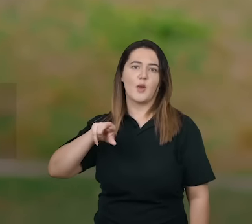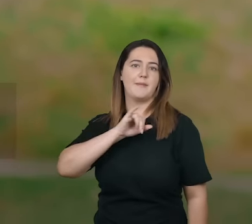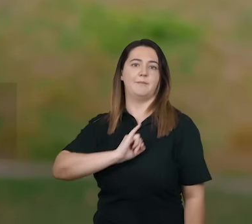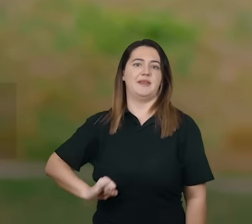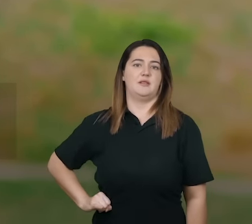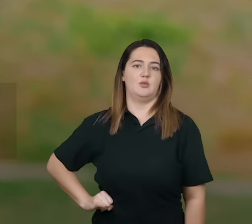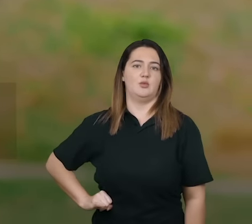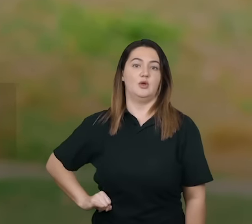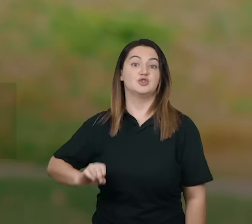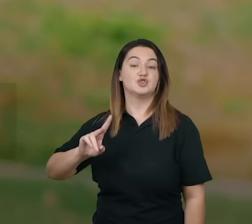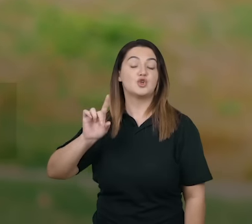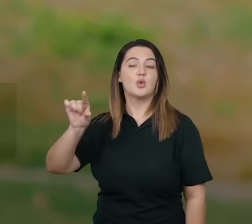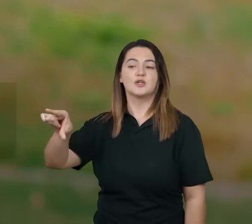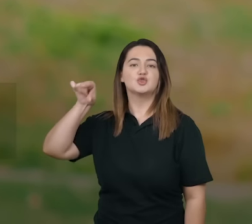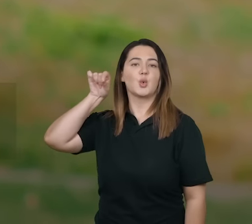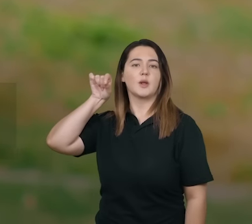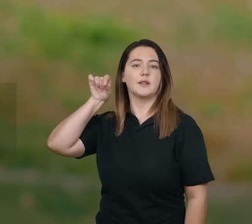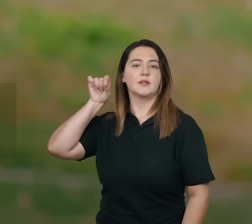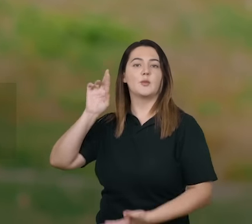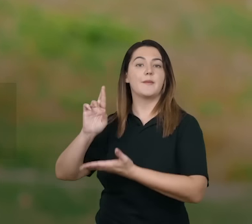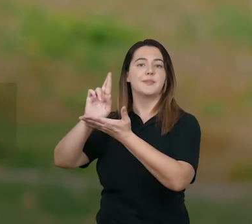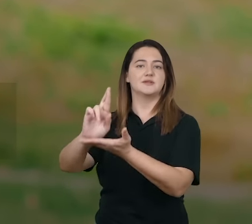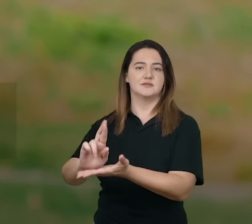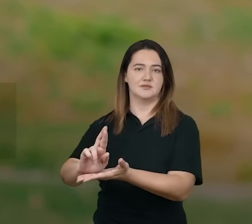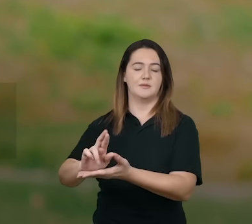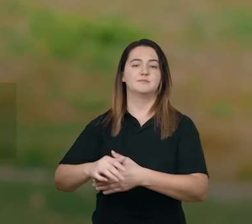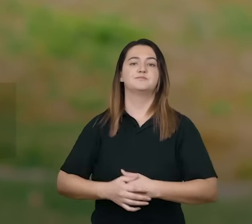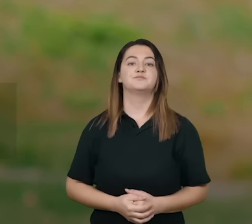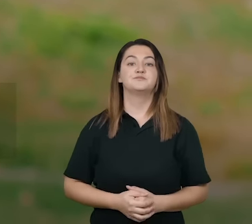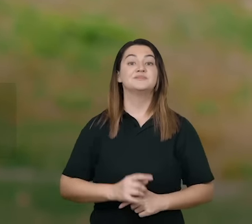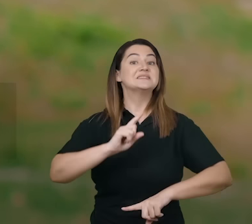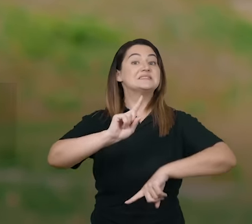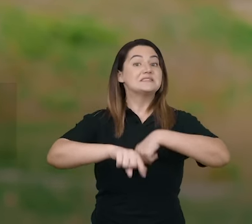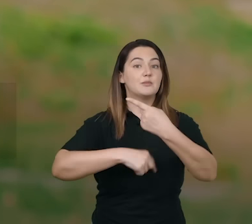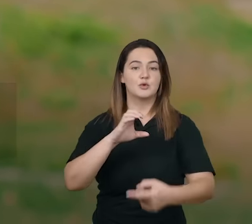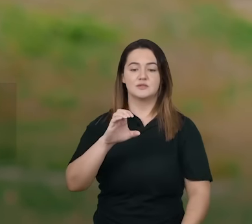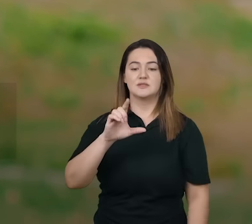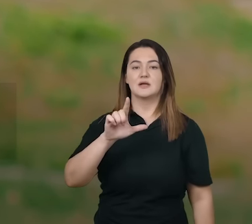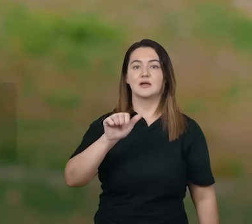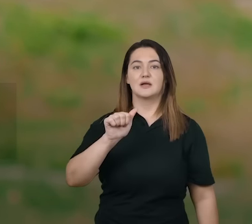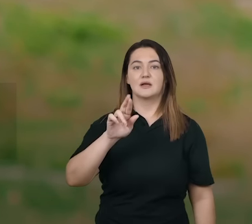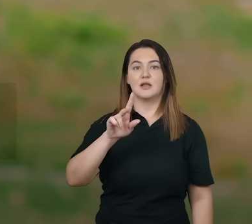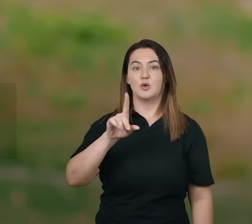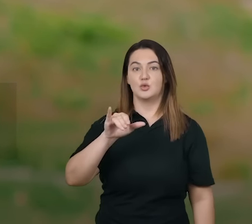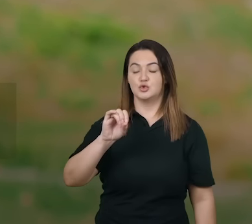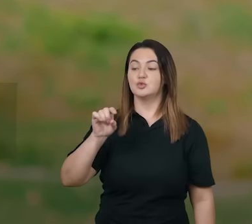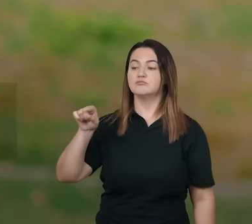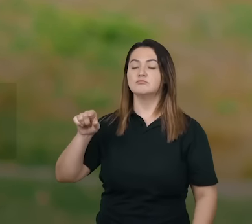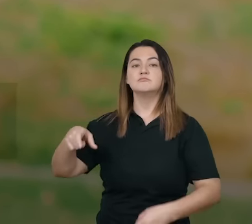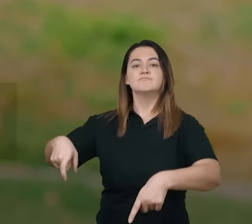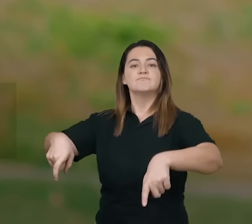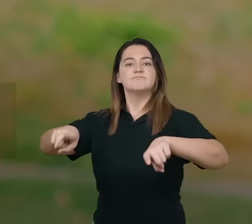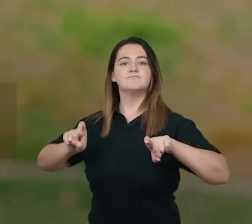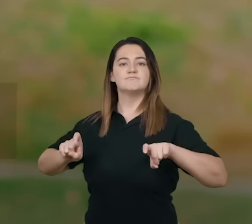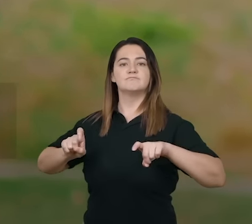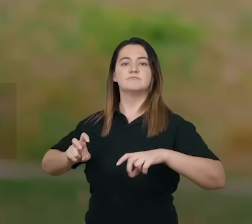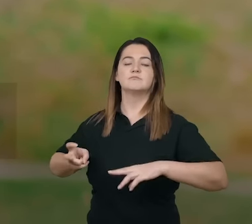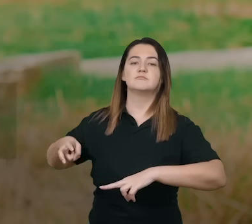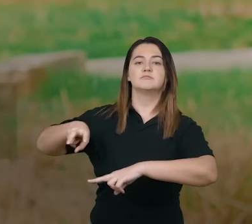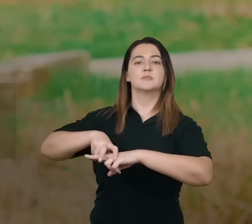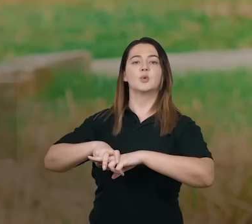Cláudio assume o poder, ele devolve a Judeia para os filhos de Herodes, sob uma